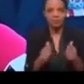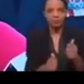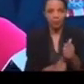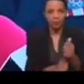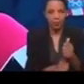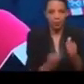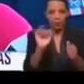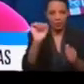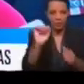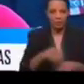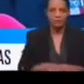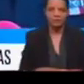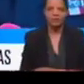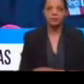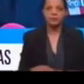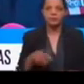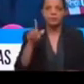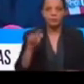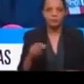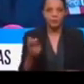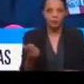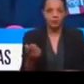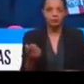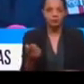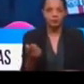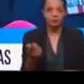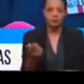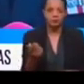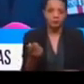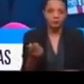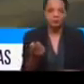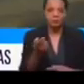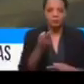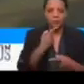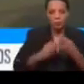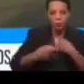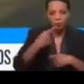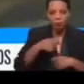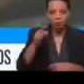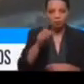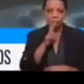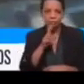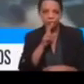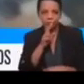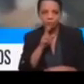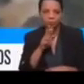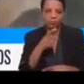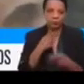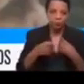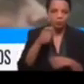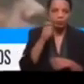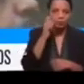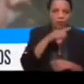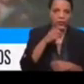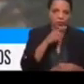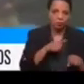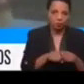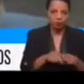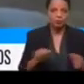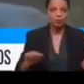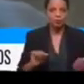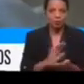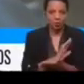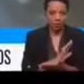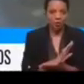fiz e deu também respostas a perguntas que nos chegaram de deputados. O Jornal Expresso revelou mais um